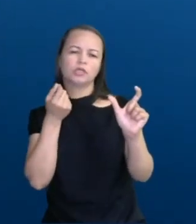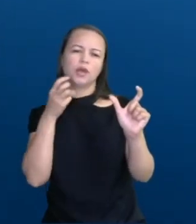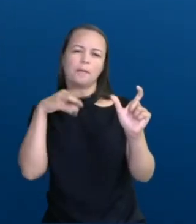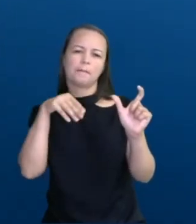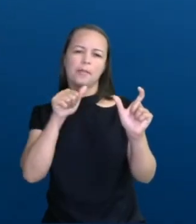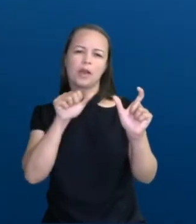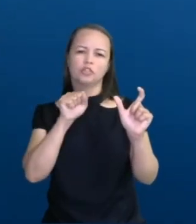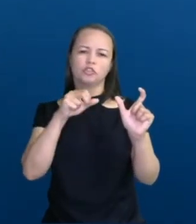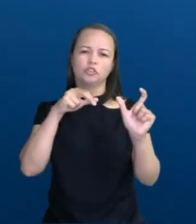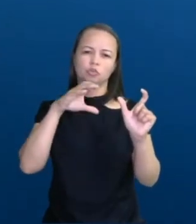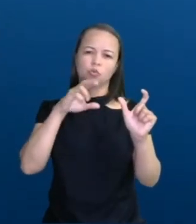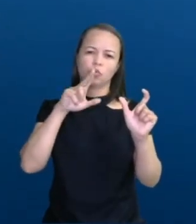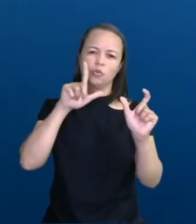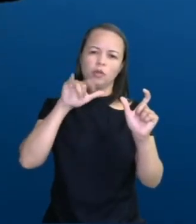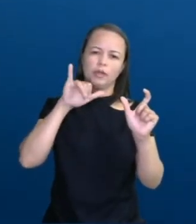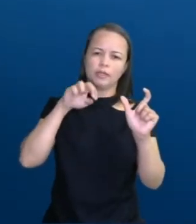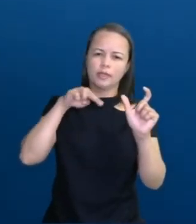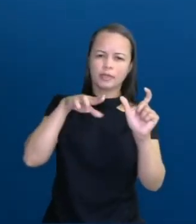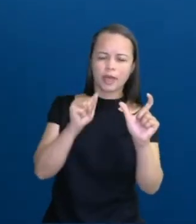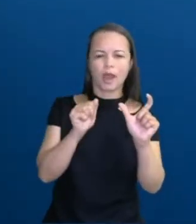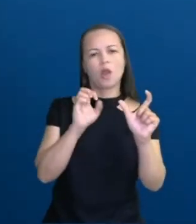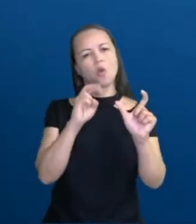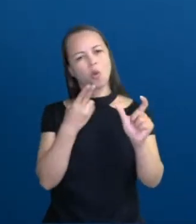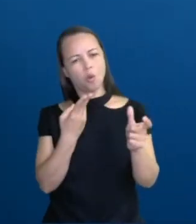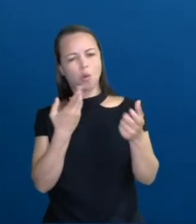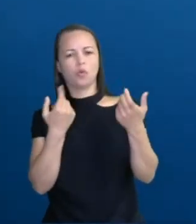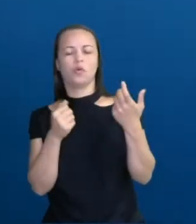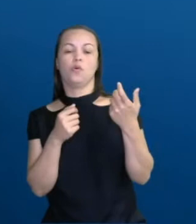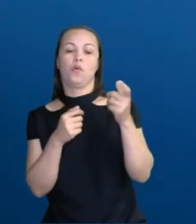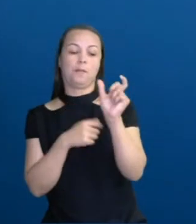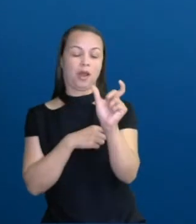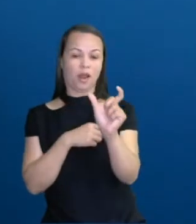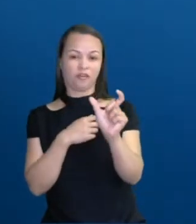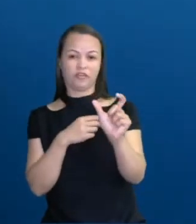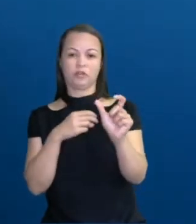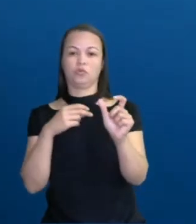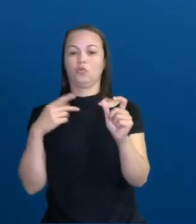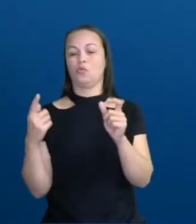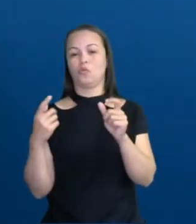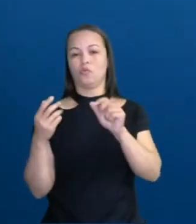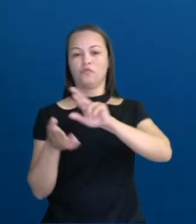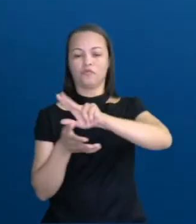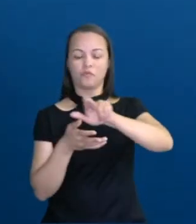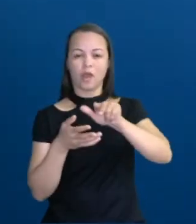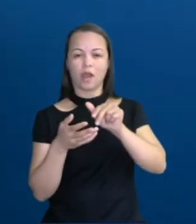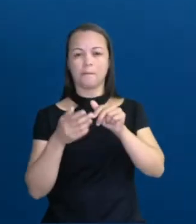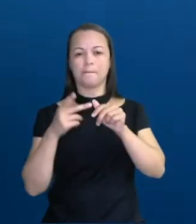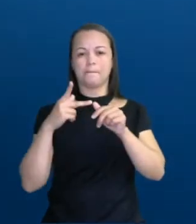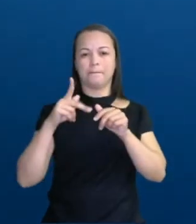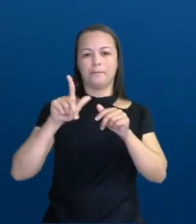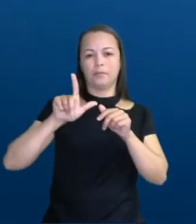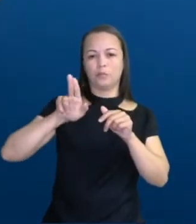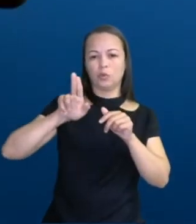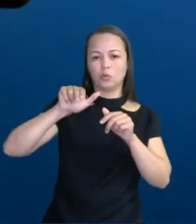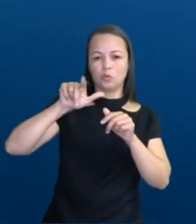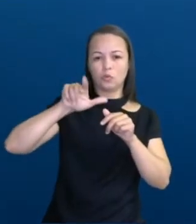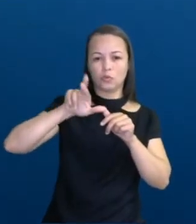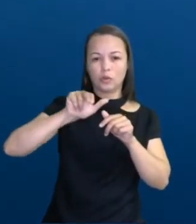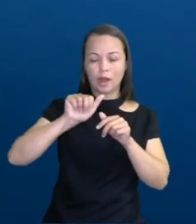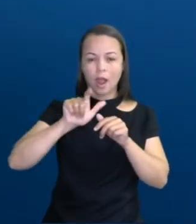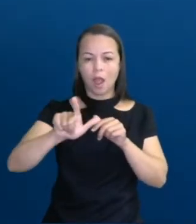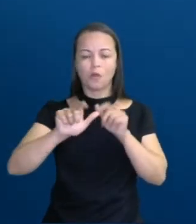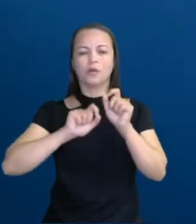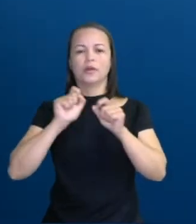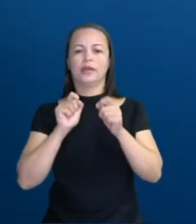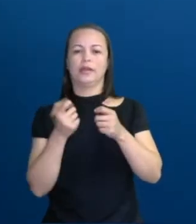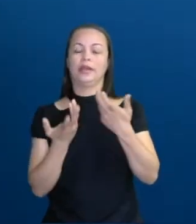então quando ele aparece antes de uma palavra no plural e se a ele não é um artigo ele é uma preposição